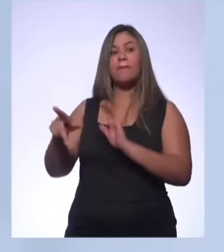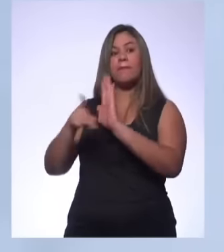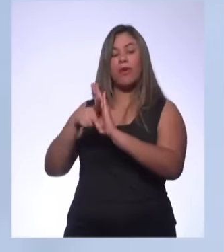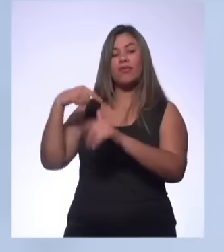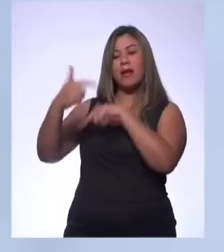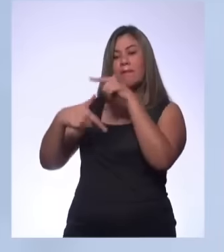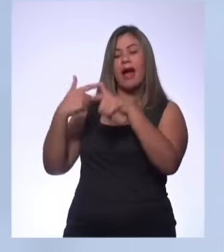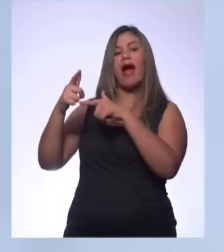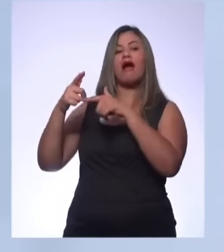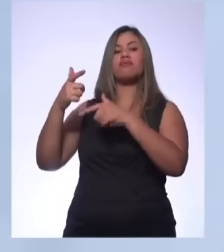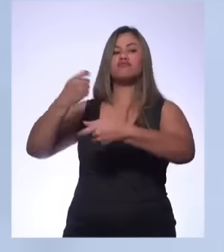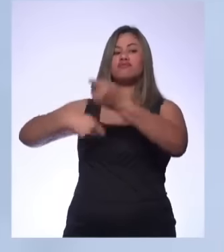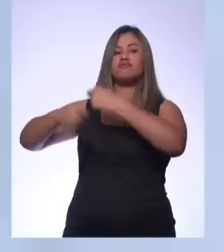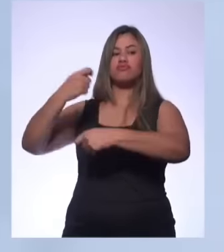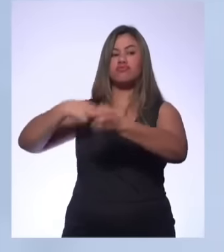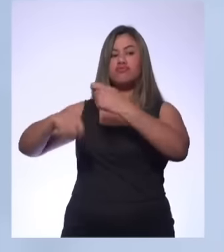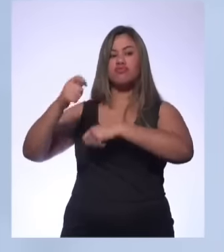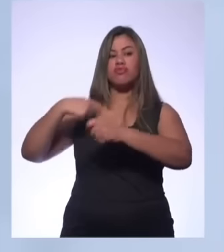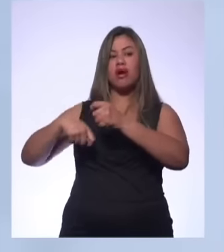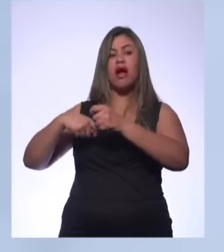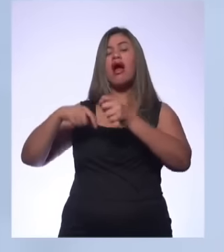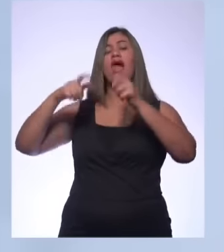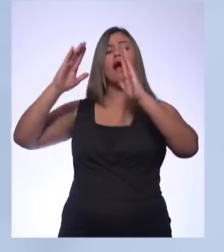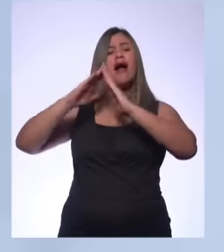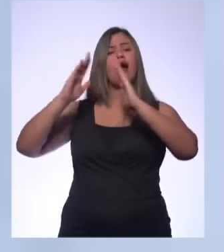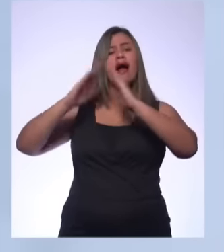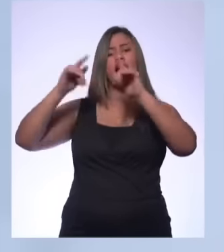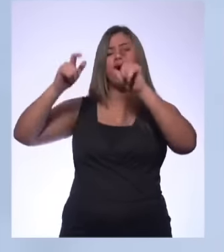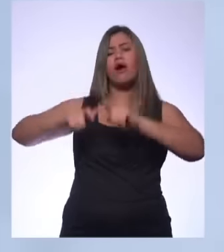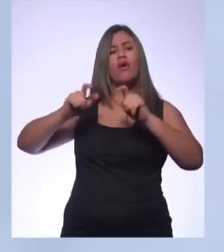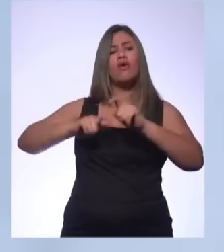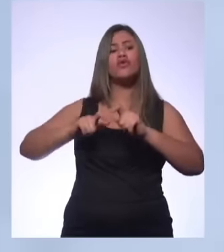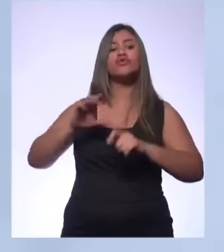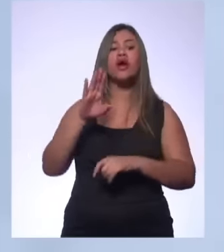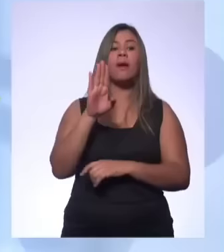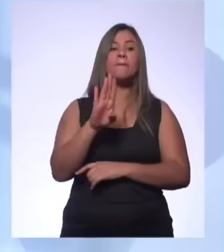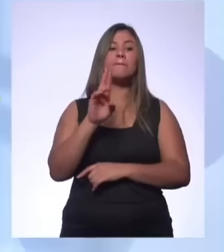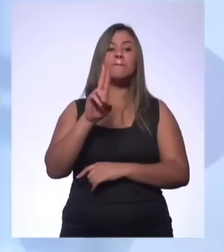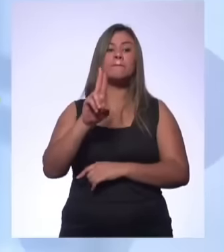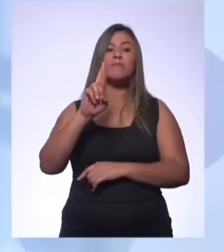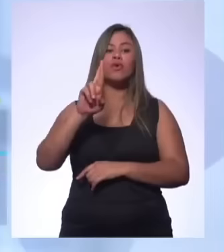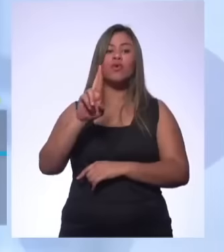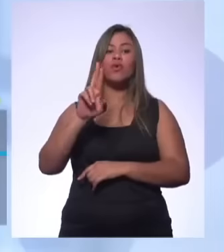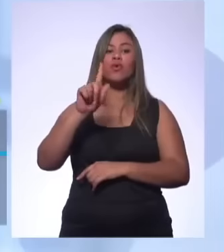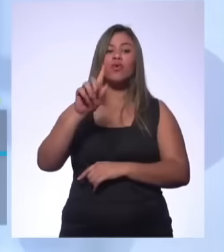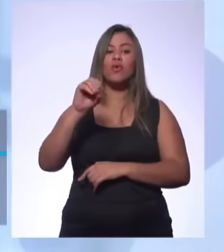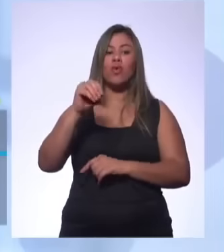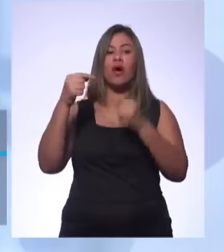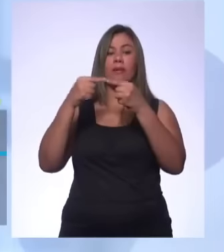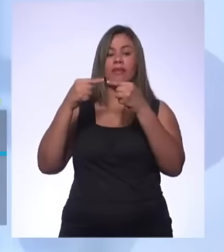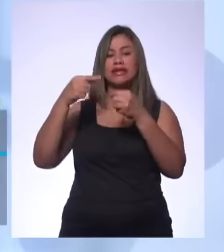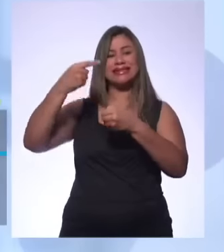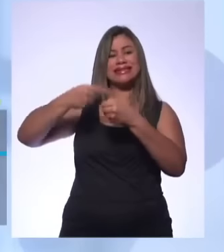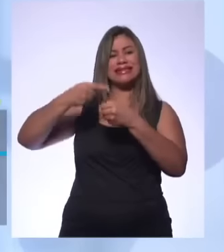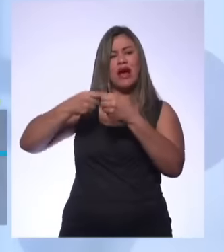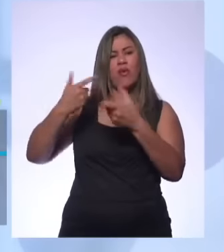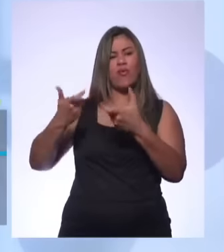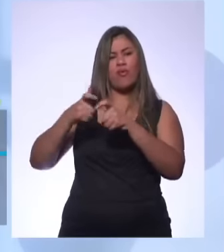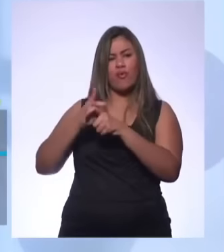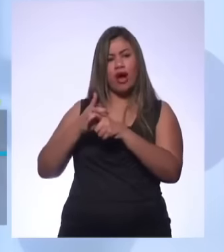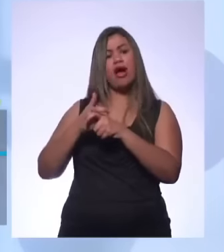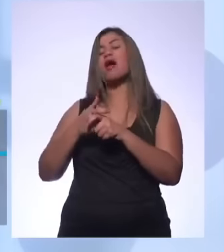feudo? Não. Ele mora nos burgos. Nos burgos, que são essas pequenas cidades que estão mais